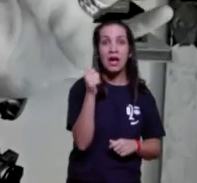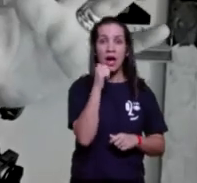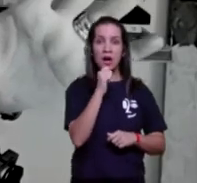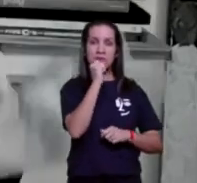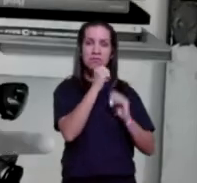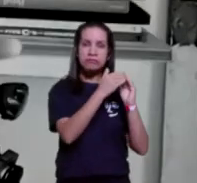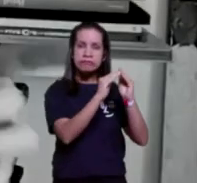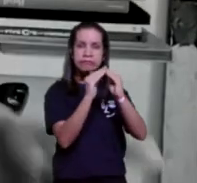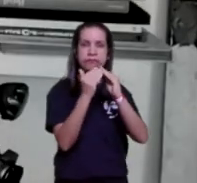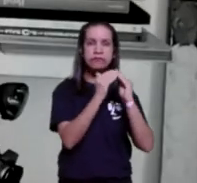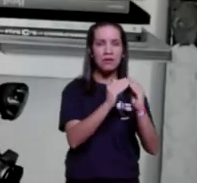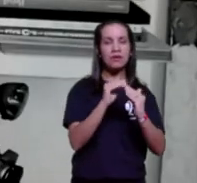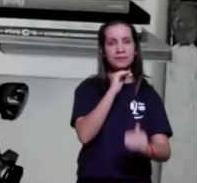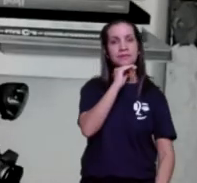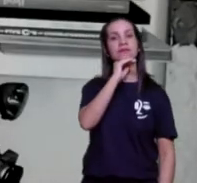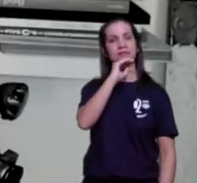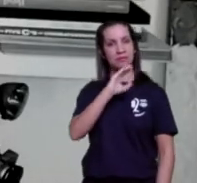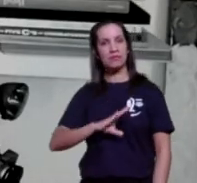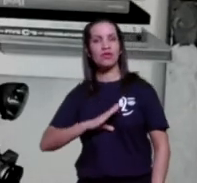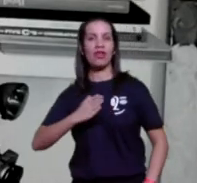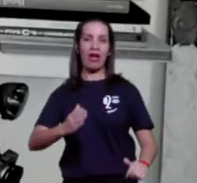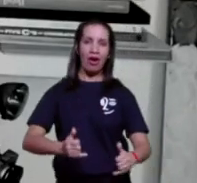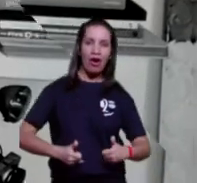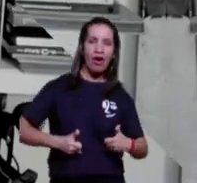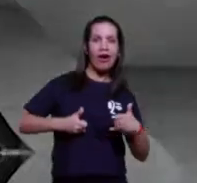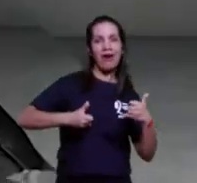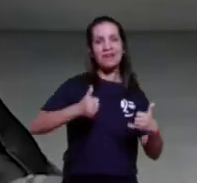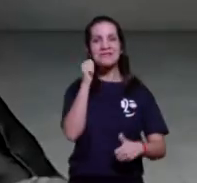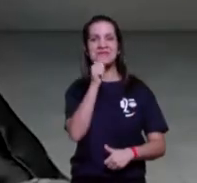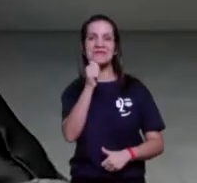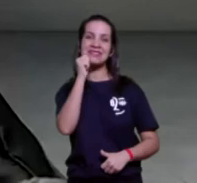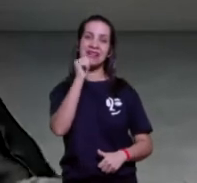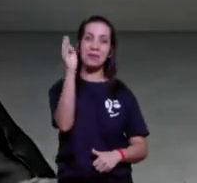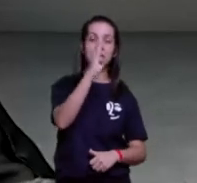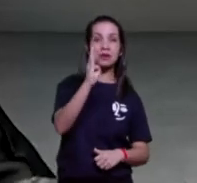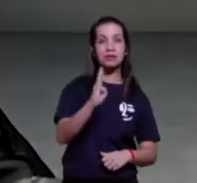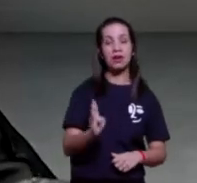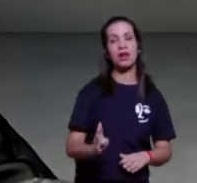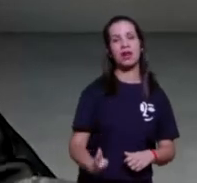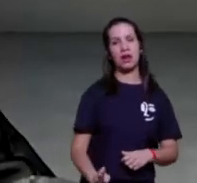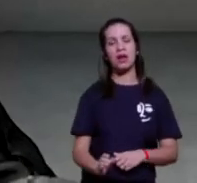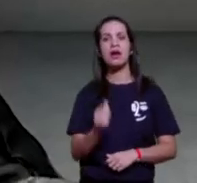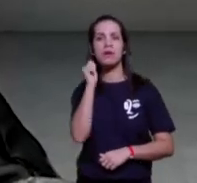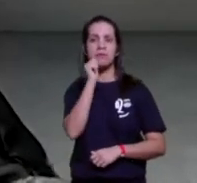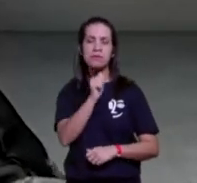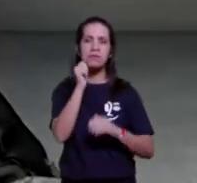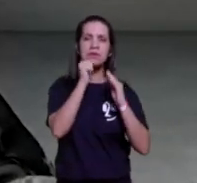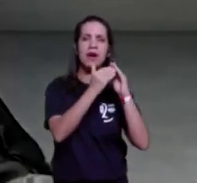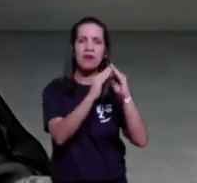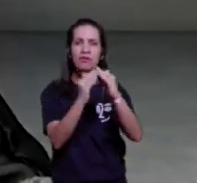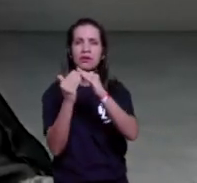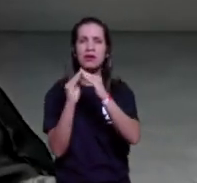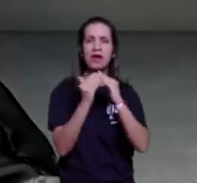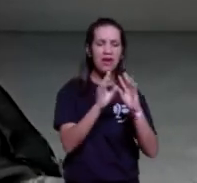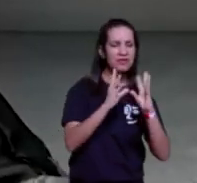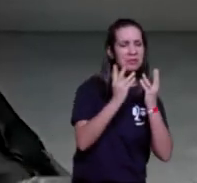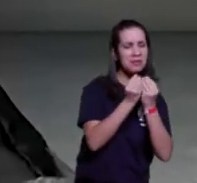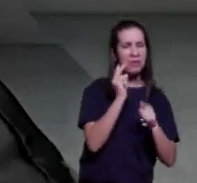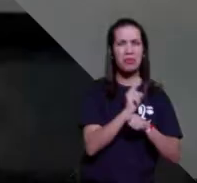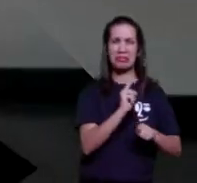cabeça erguida, com muito orgulho, mulher brasileira. Mãe da favela, leoa, guerreira, protege a família, sua